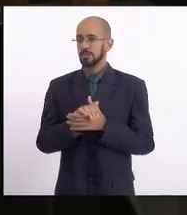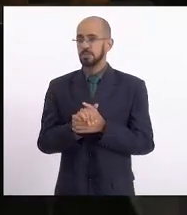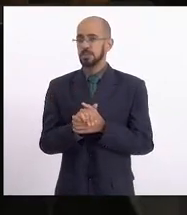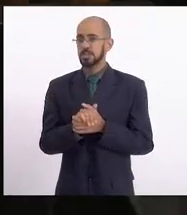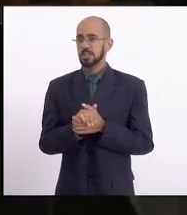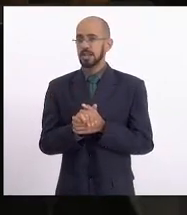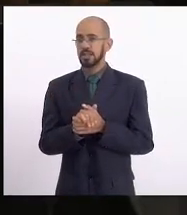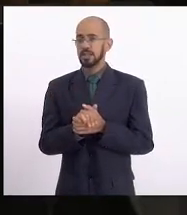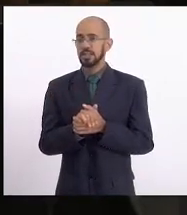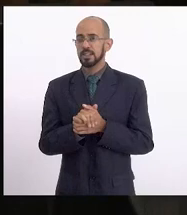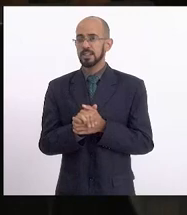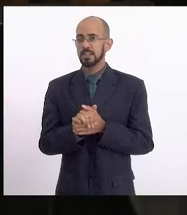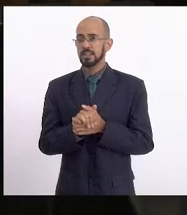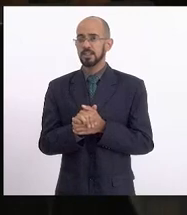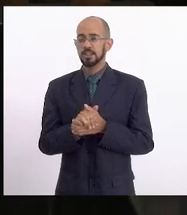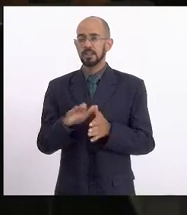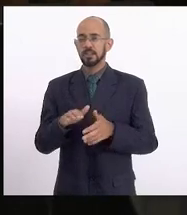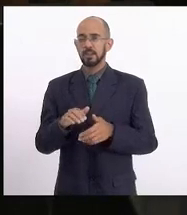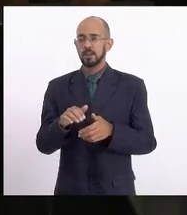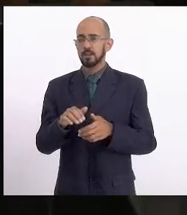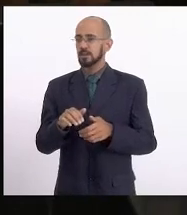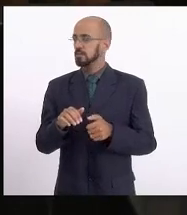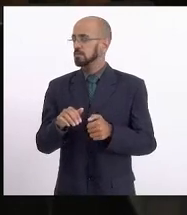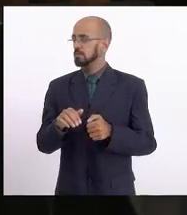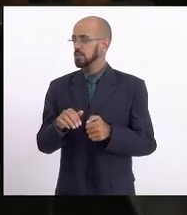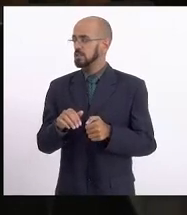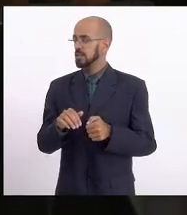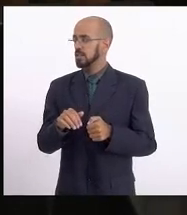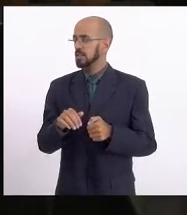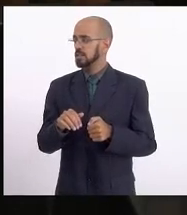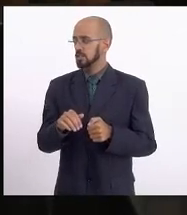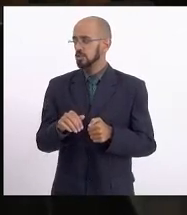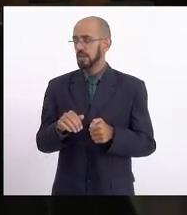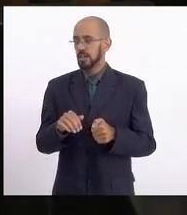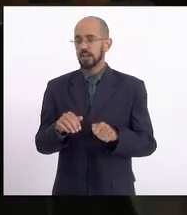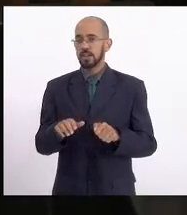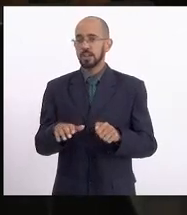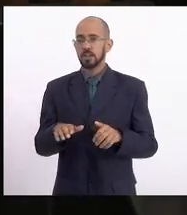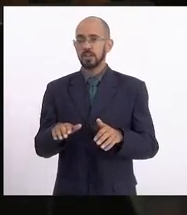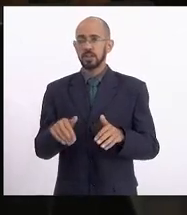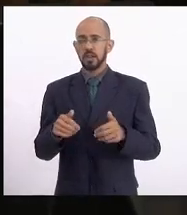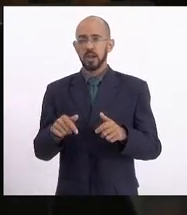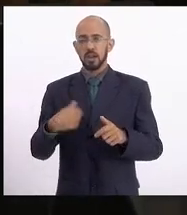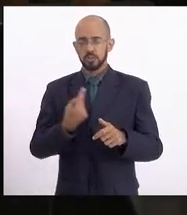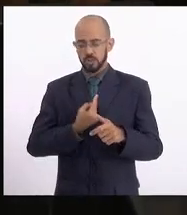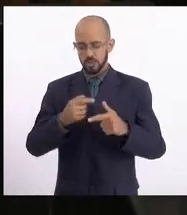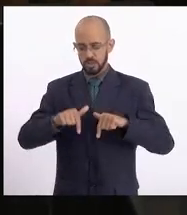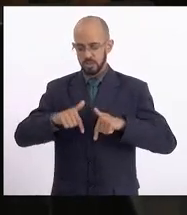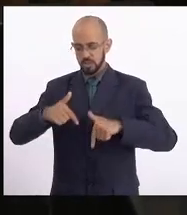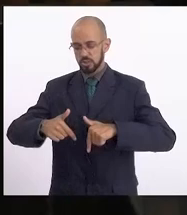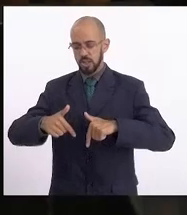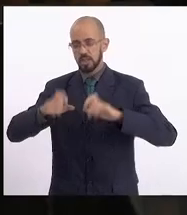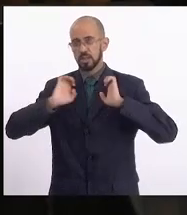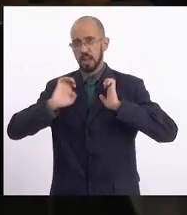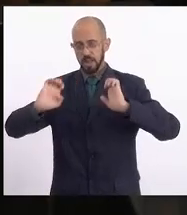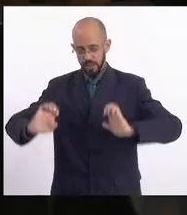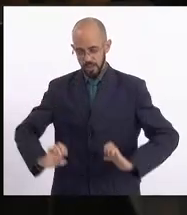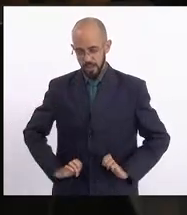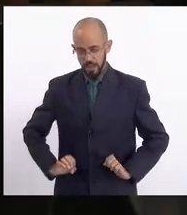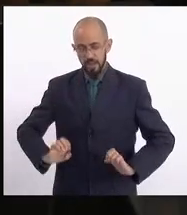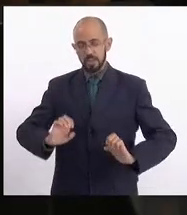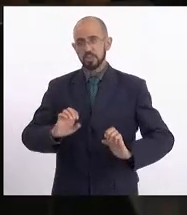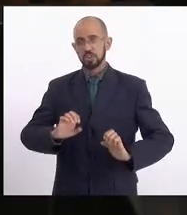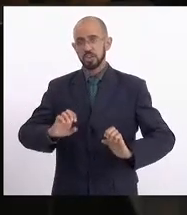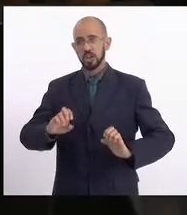procuramos basear, Valdec, as nossas decisões, as nossas atitudes pautadas na ética, na